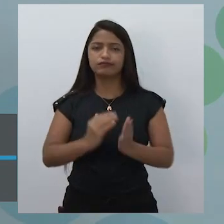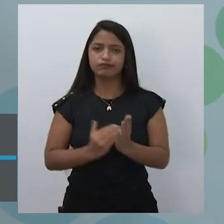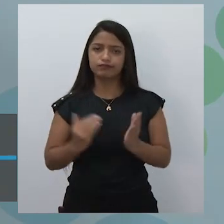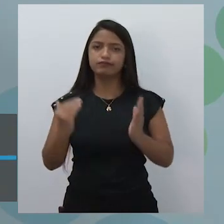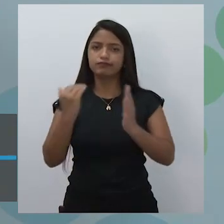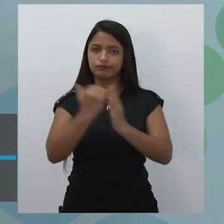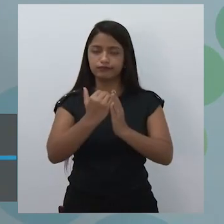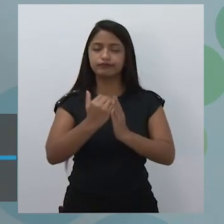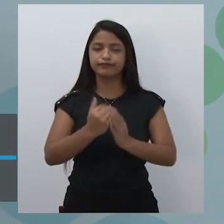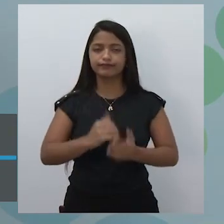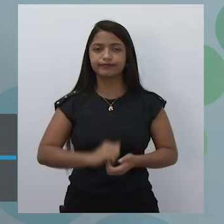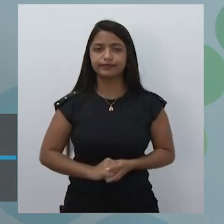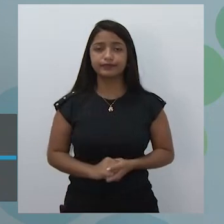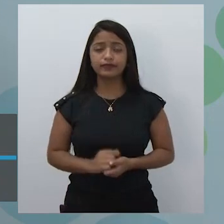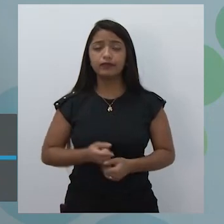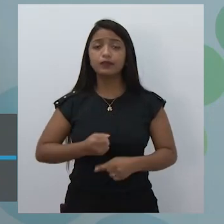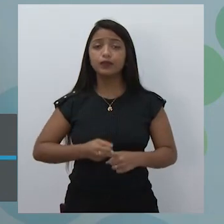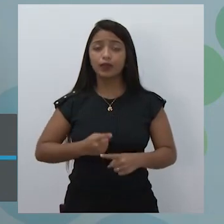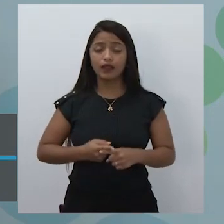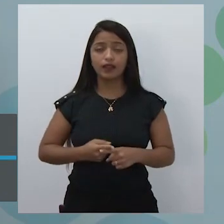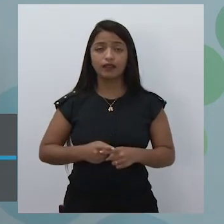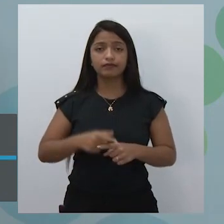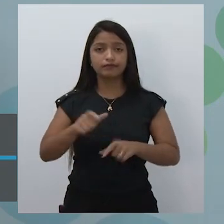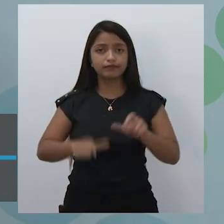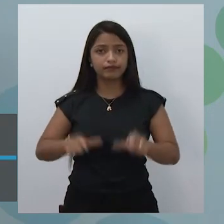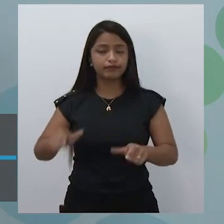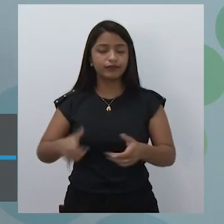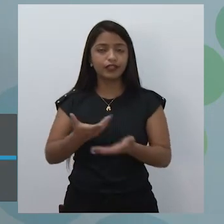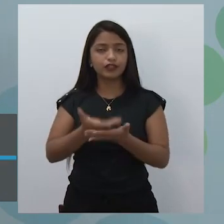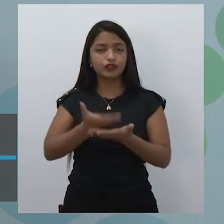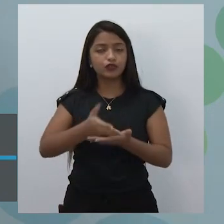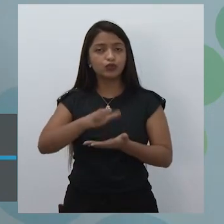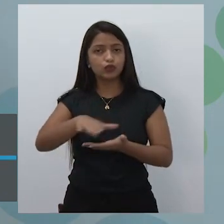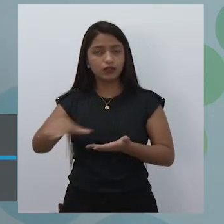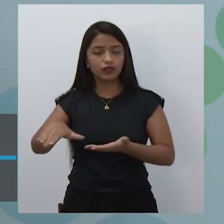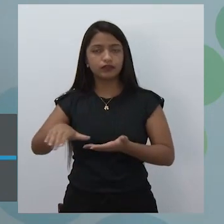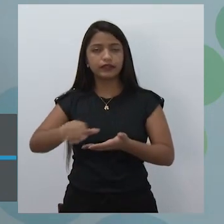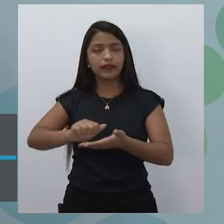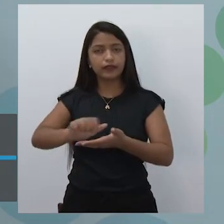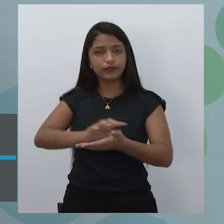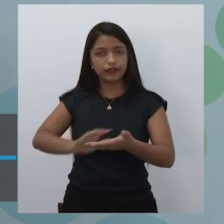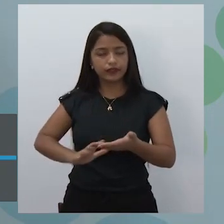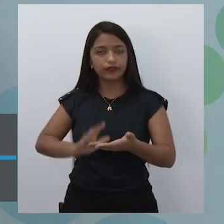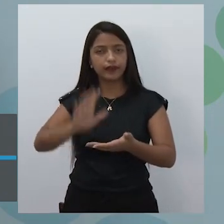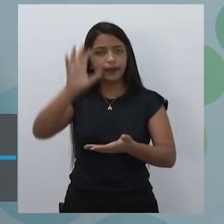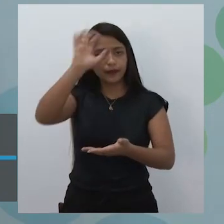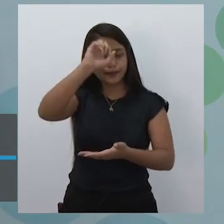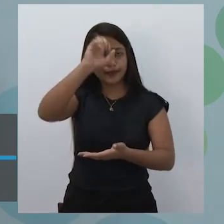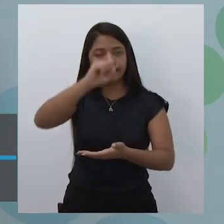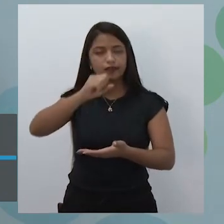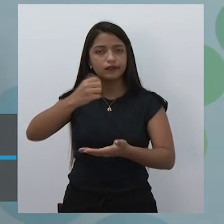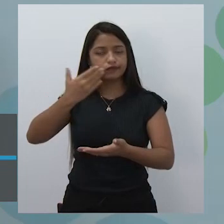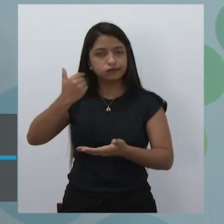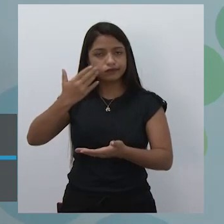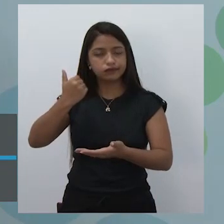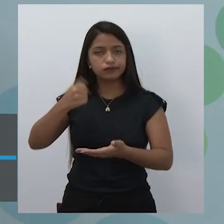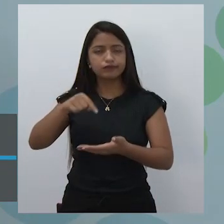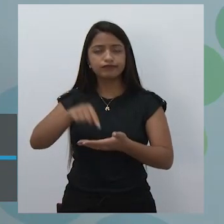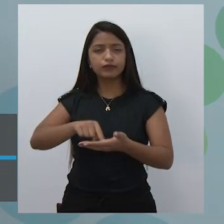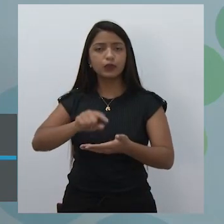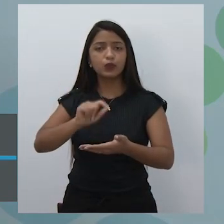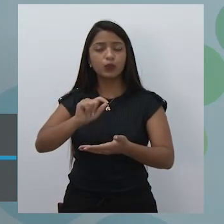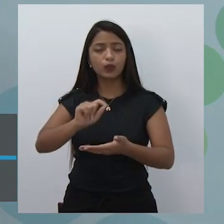não é? Porque o estudante desenvolverá atividades, situações de aprendizagem que procuram atender